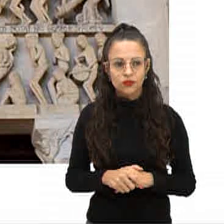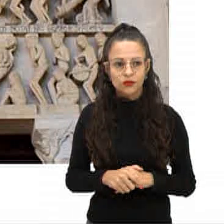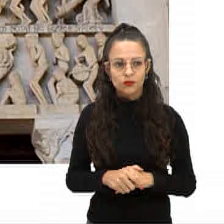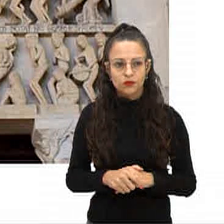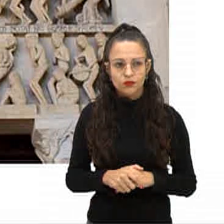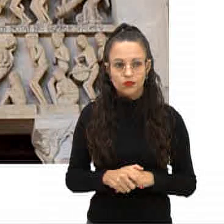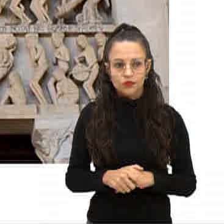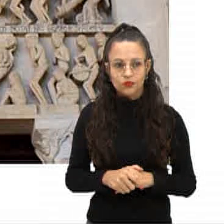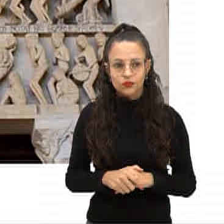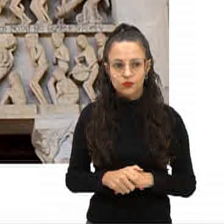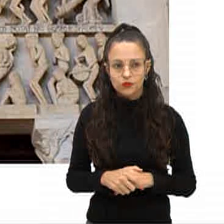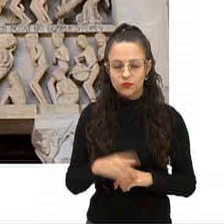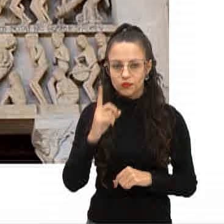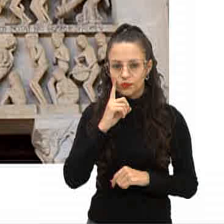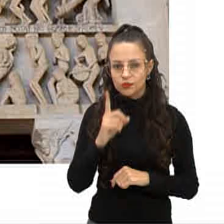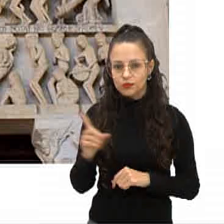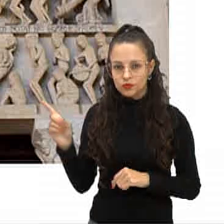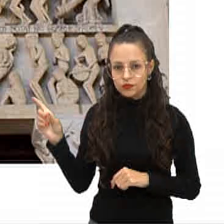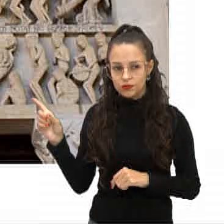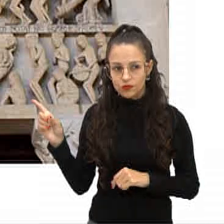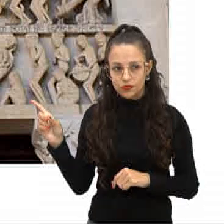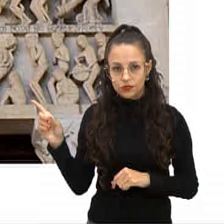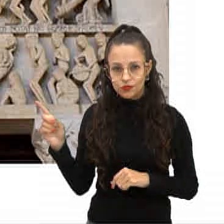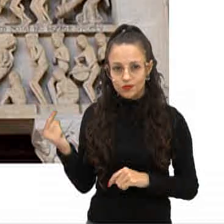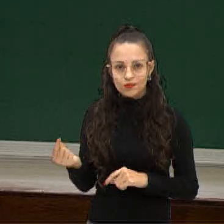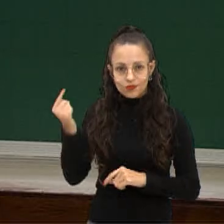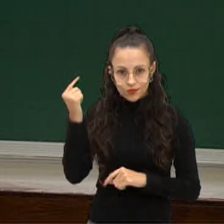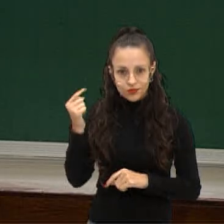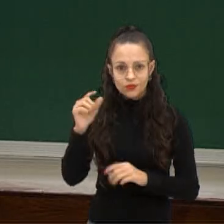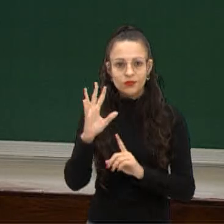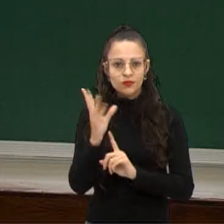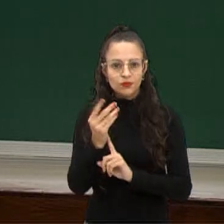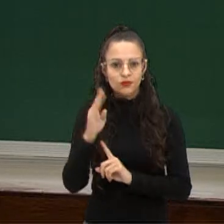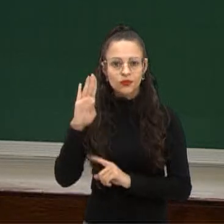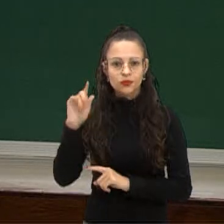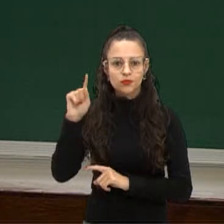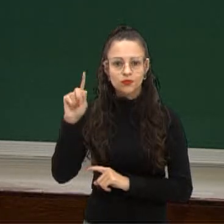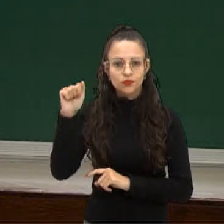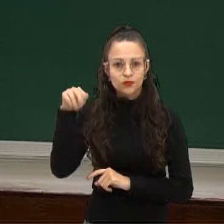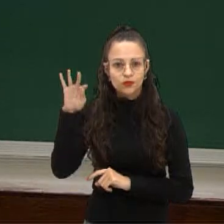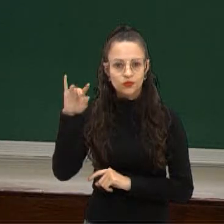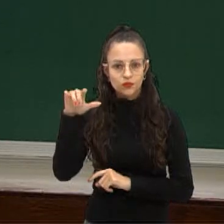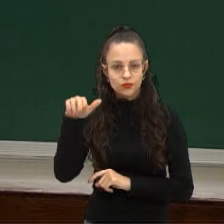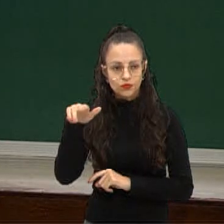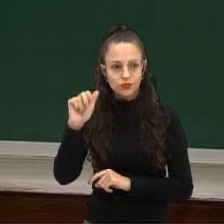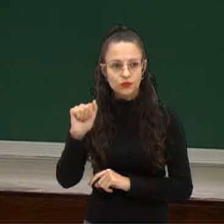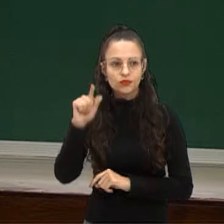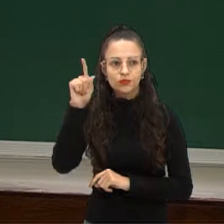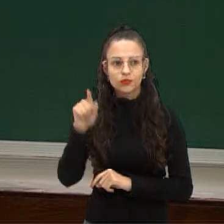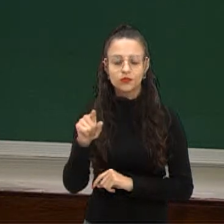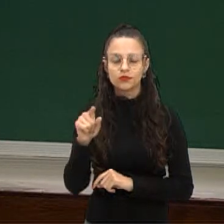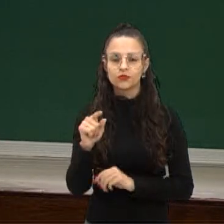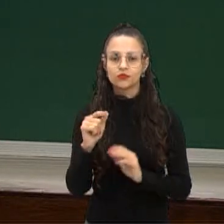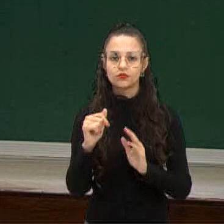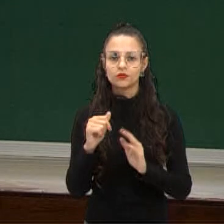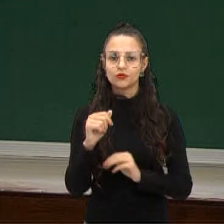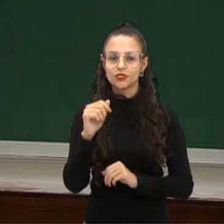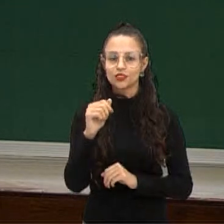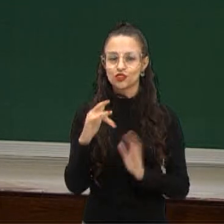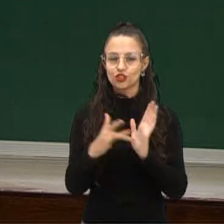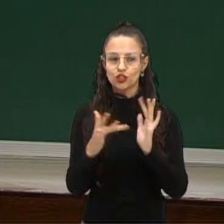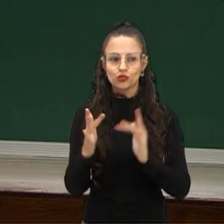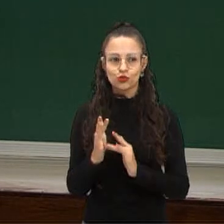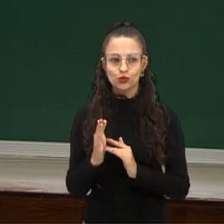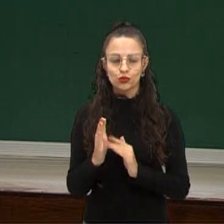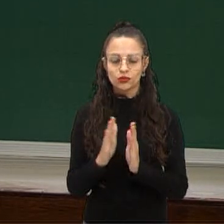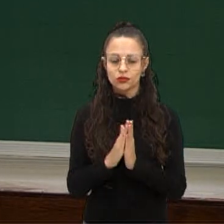E veja que essa imagem aqui não é um pantocrator. Lá na arte bizantina a gente tinha pantocrator, que era aquela figura sóbria de Cristo abençoando